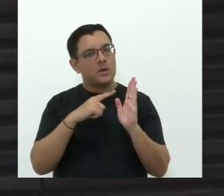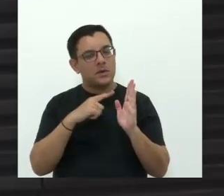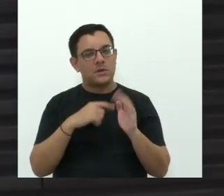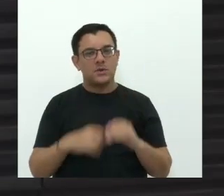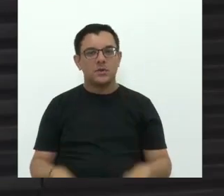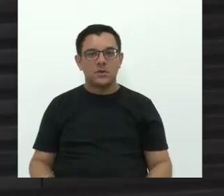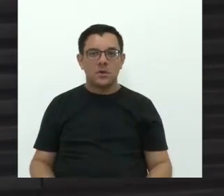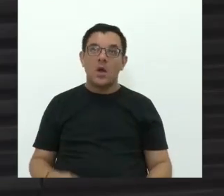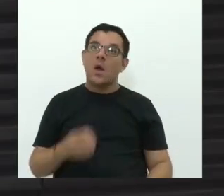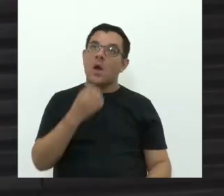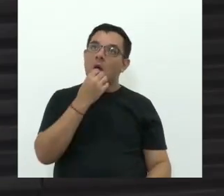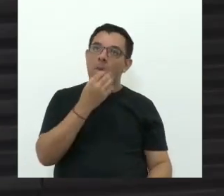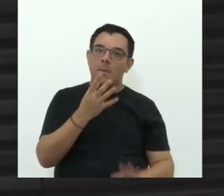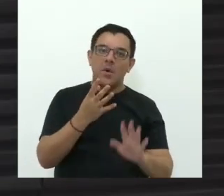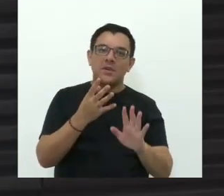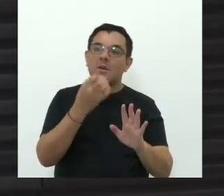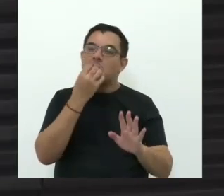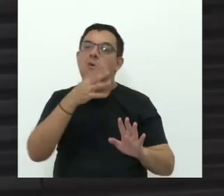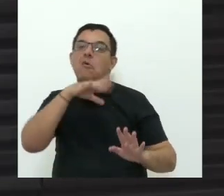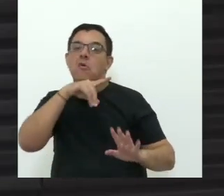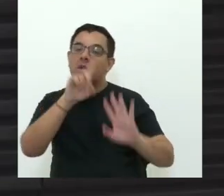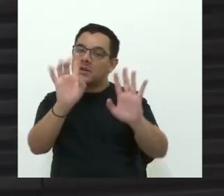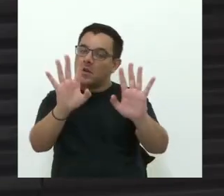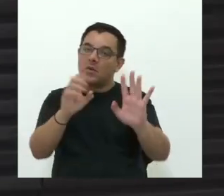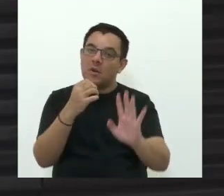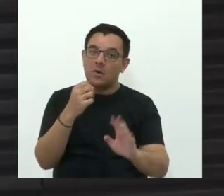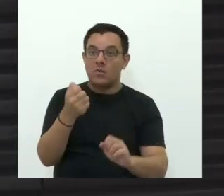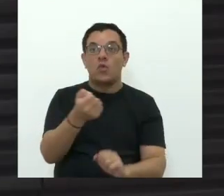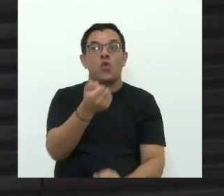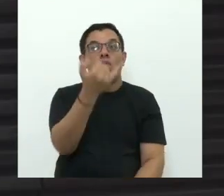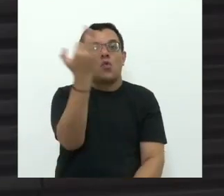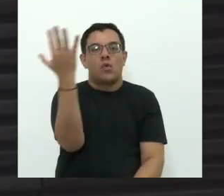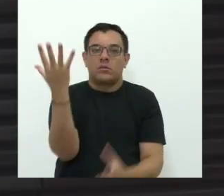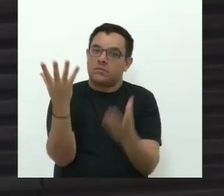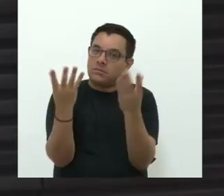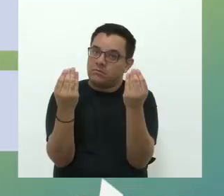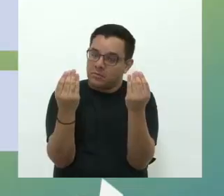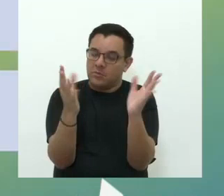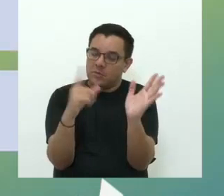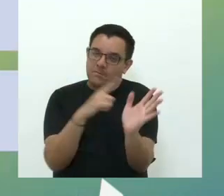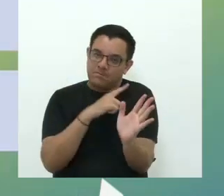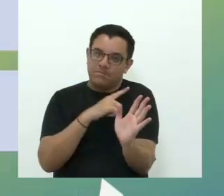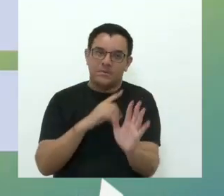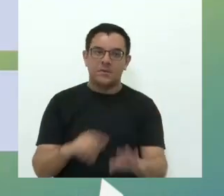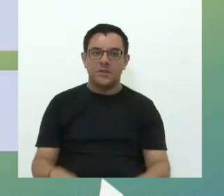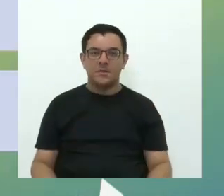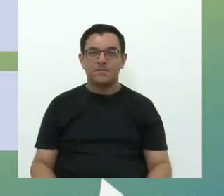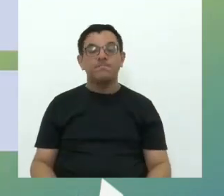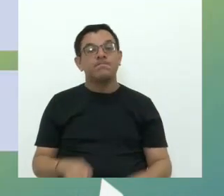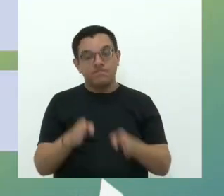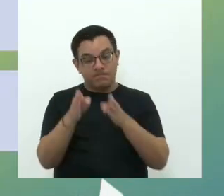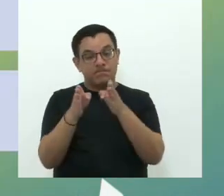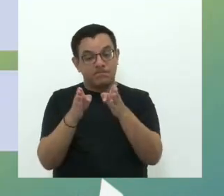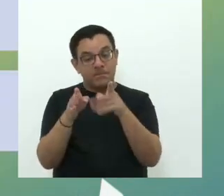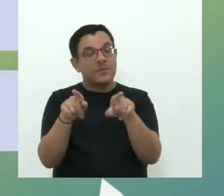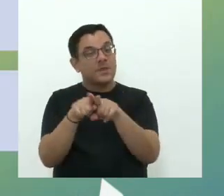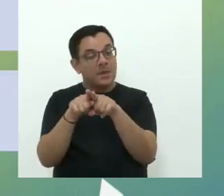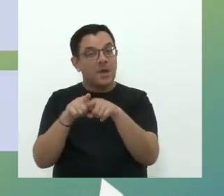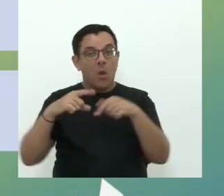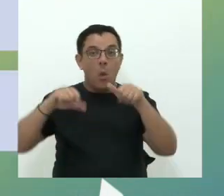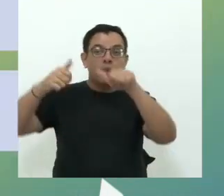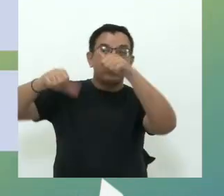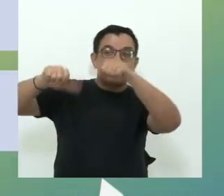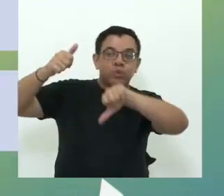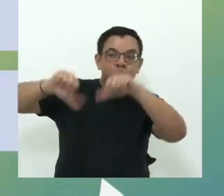de bom ou ruim mas um bom de quantidade e é também neste momento que a gente vai analisar a partir